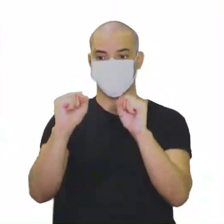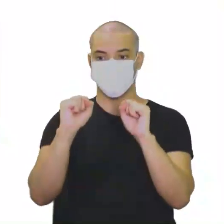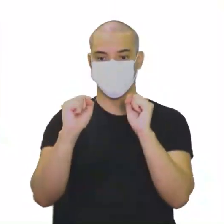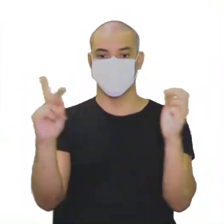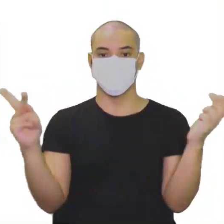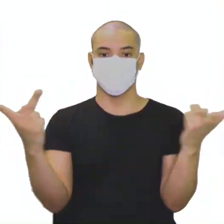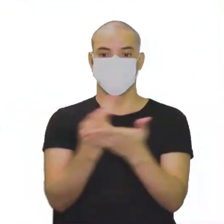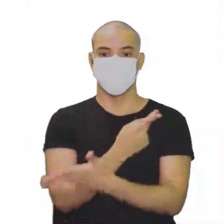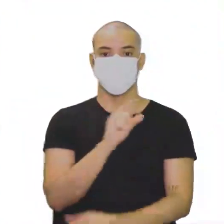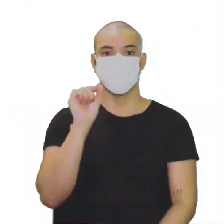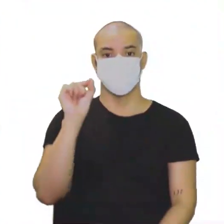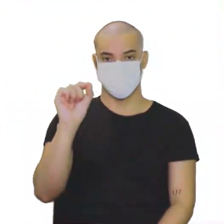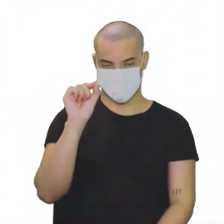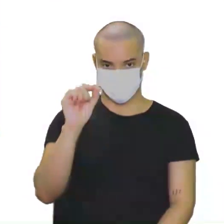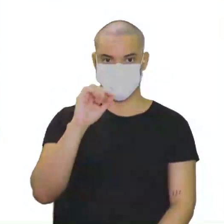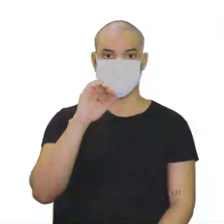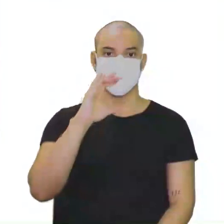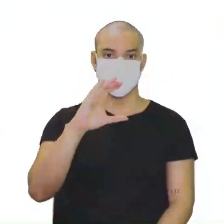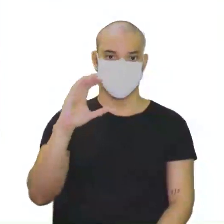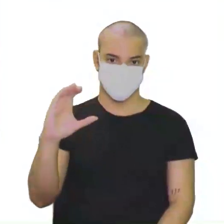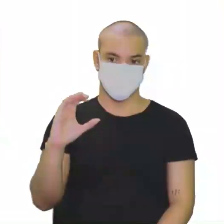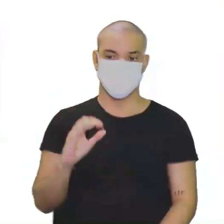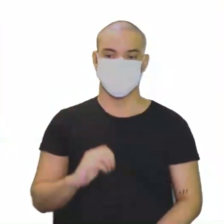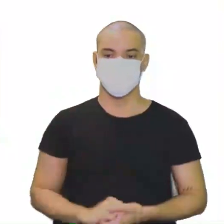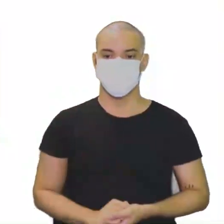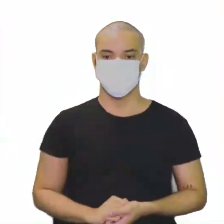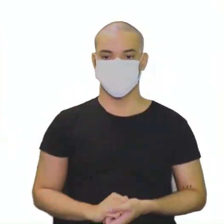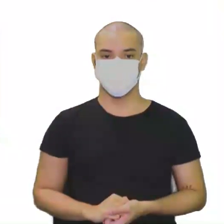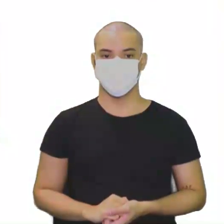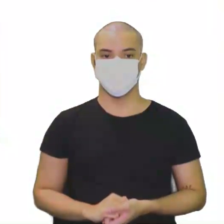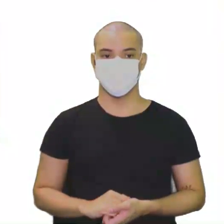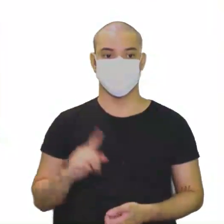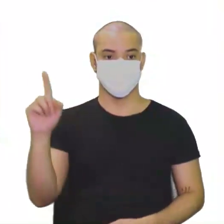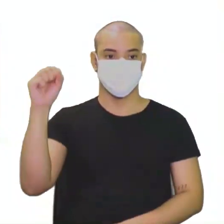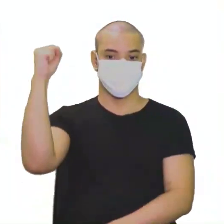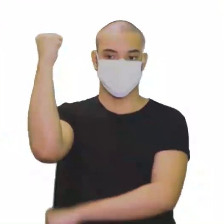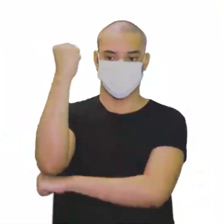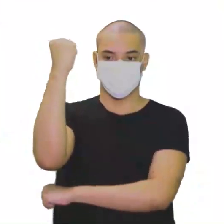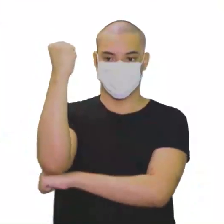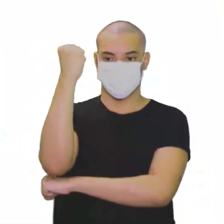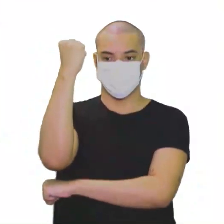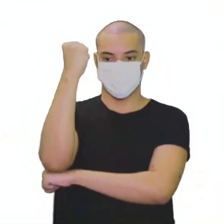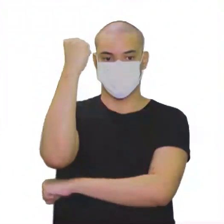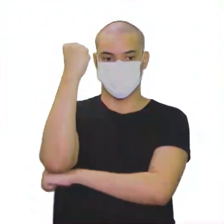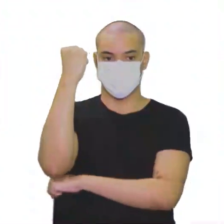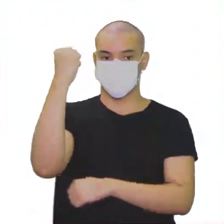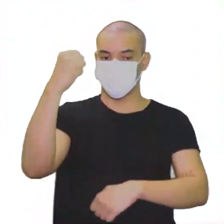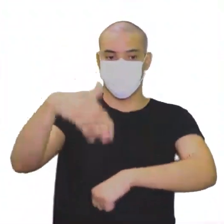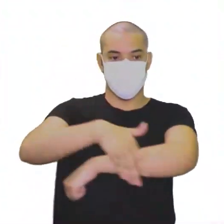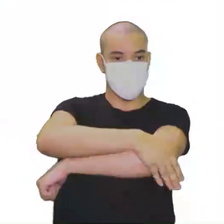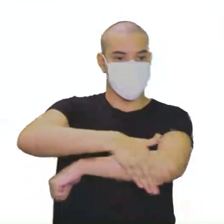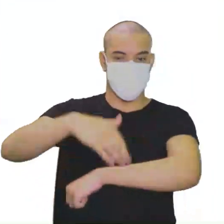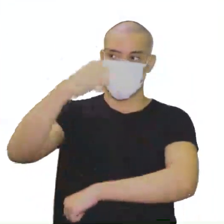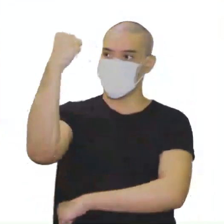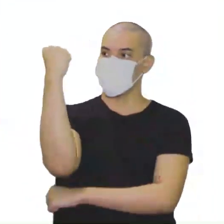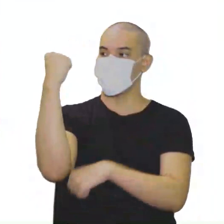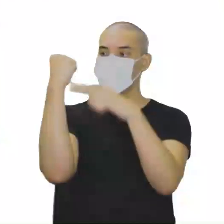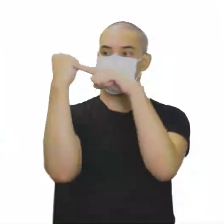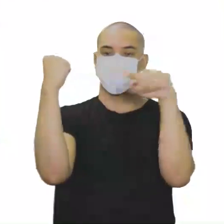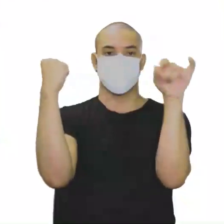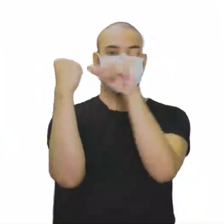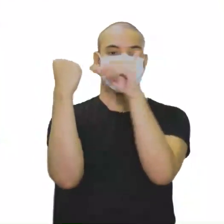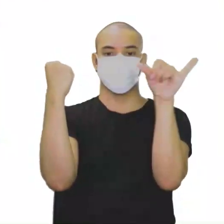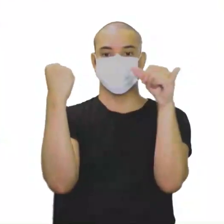o chamado curto-circuito. Aqui, olha só, é no poste, né, numa rua aqui de um bairro, e aqui é